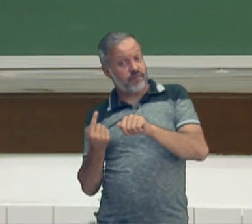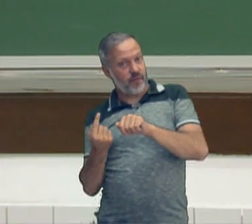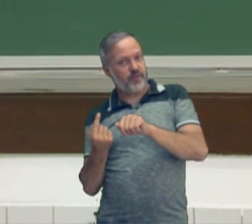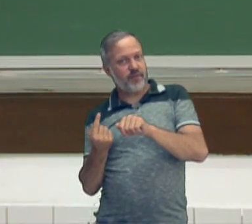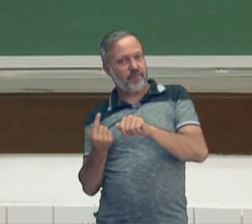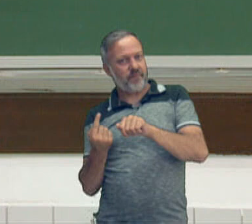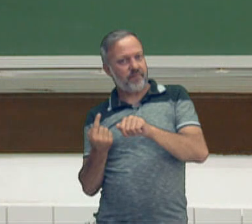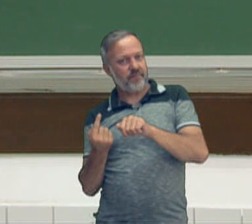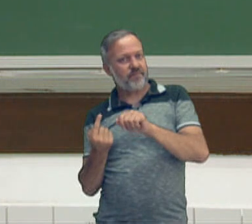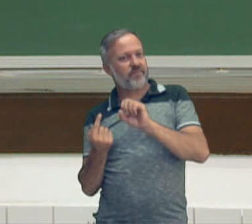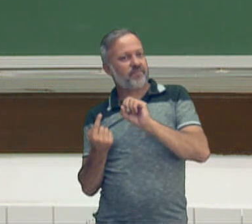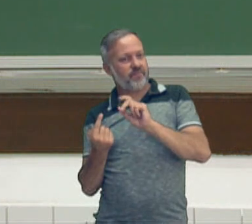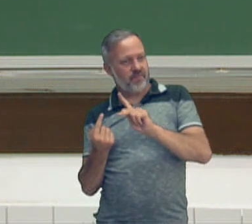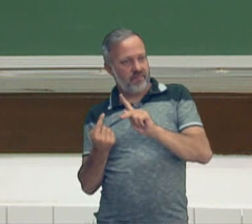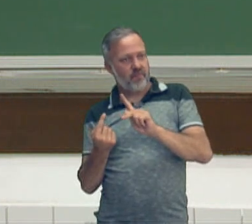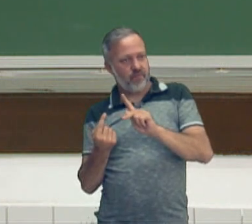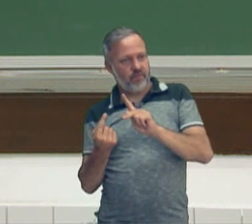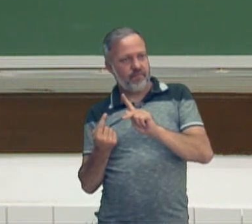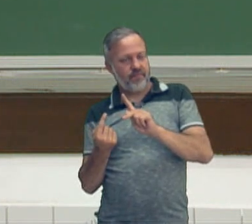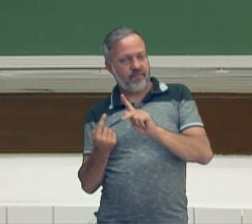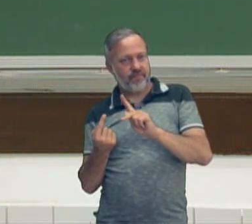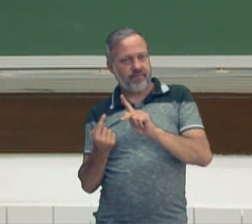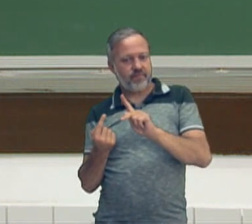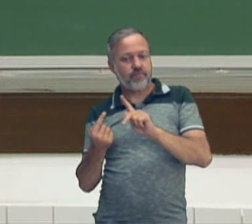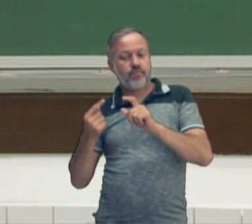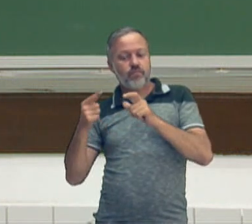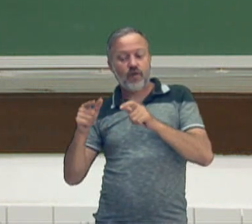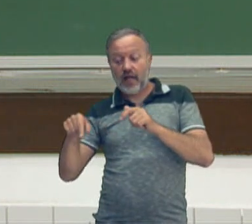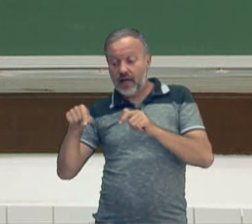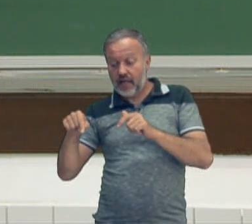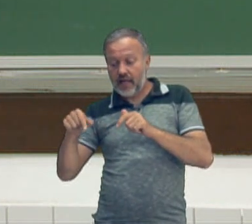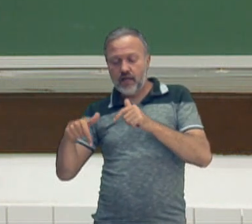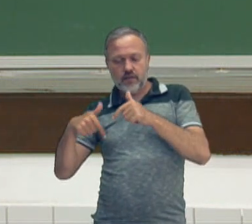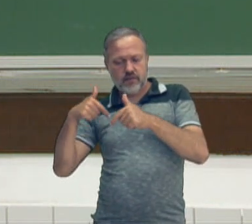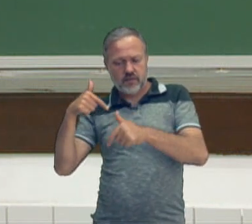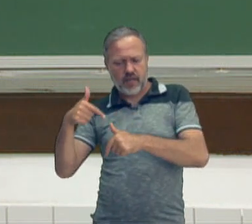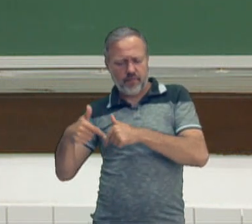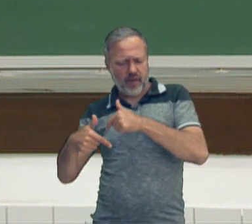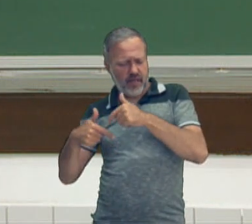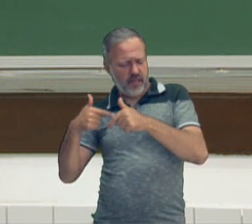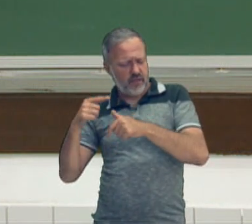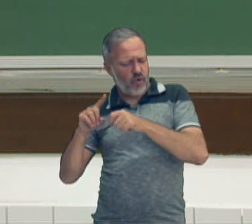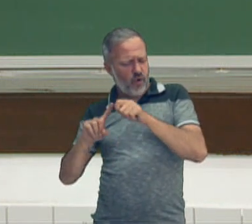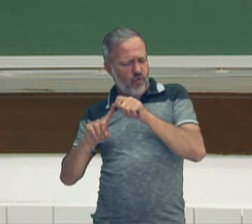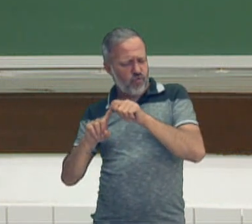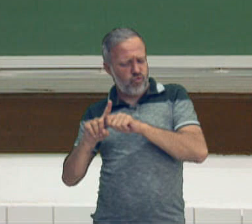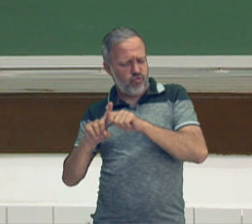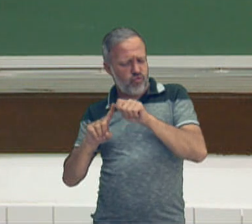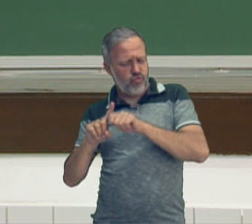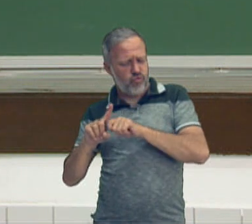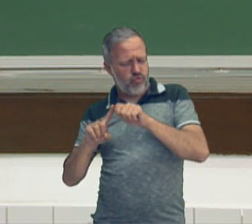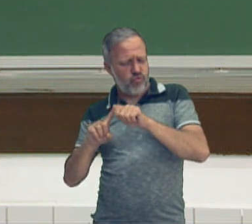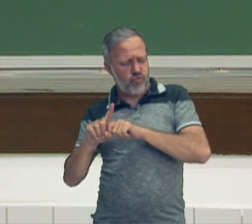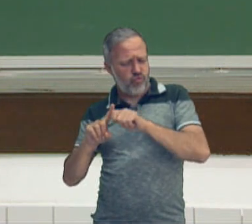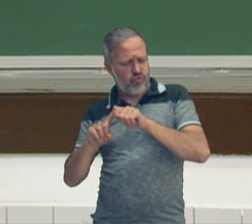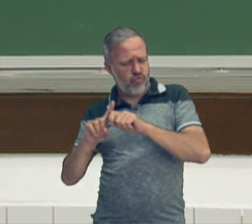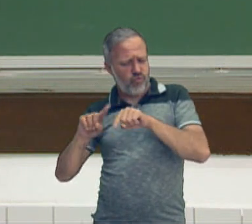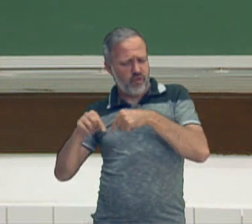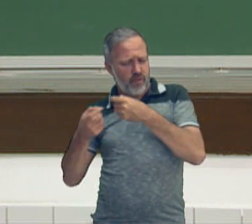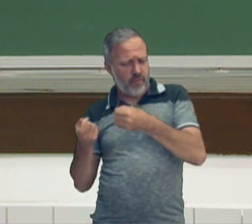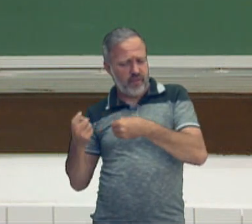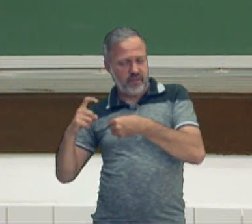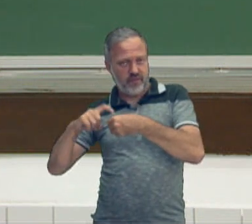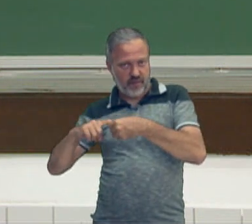sazonalidade, né? A transumância, onde a pessoa sai, devido à sazonalidade, são as estações do ano, vai ter uma colheita lá e depois